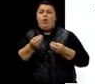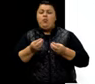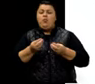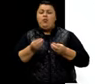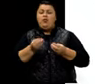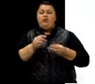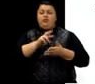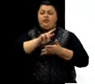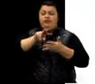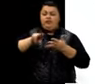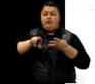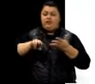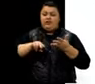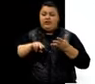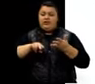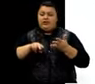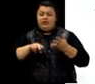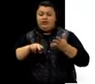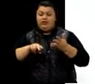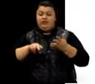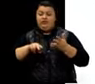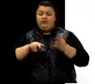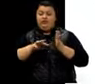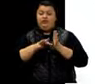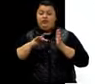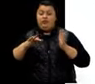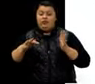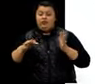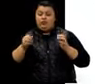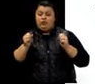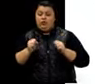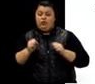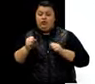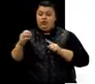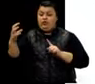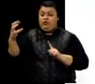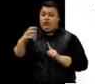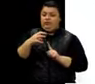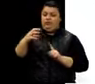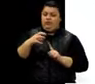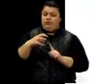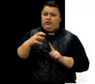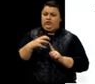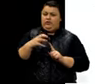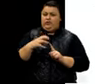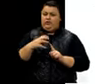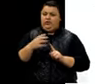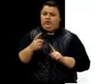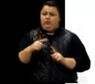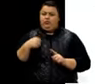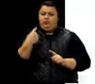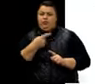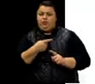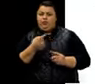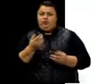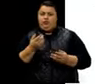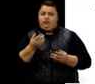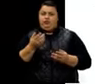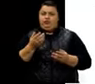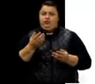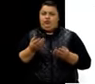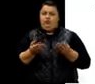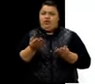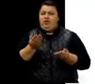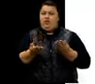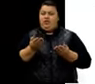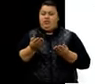fatores podem influenciar na manutenção do nosso equilíbrio interno. Por exemplo, algumas situações